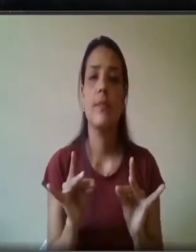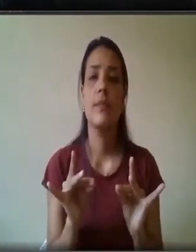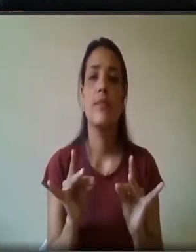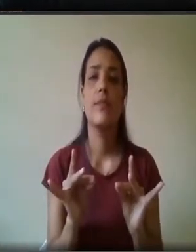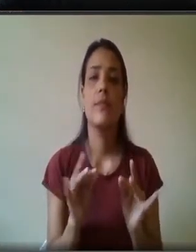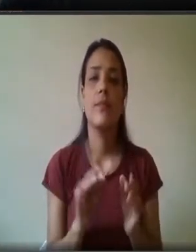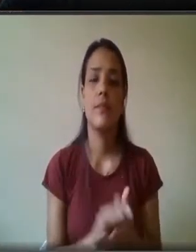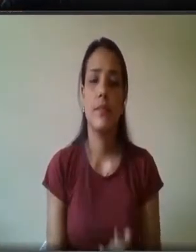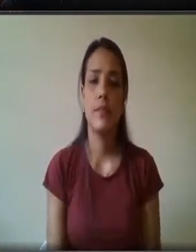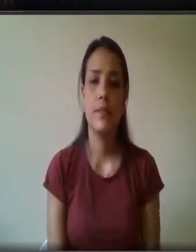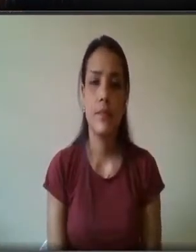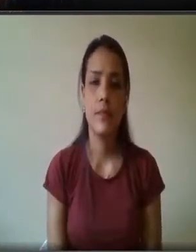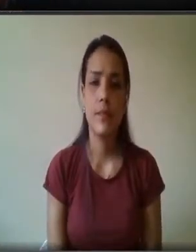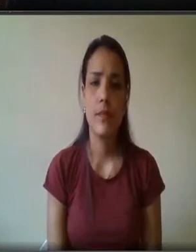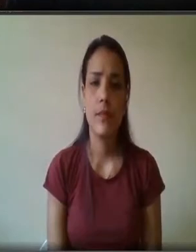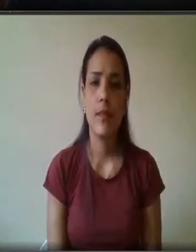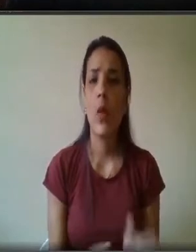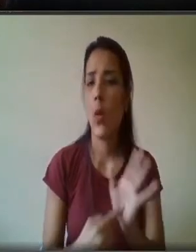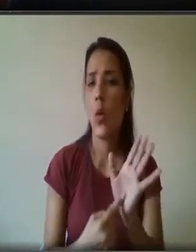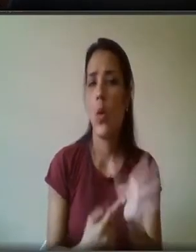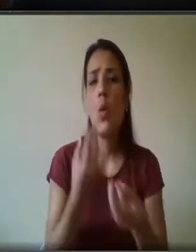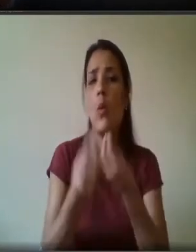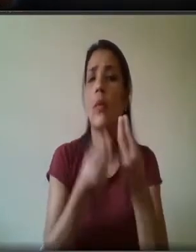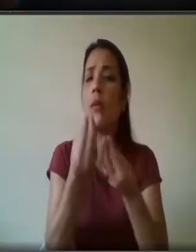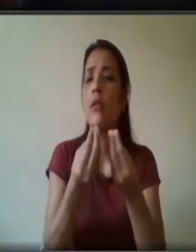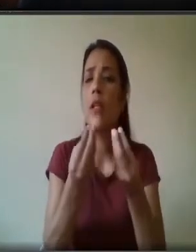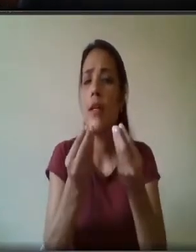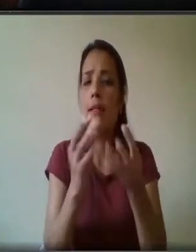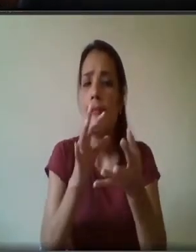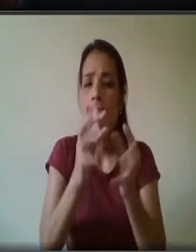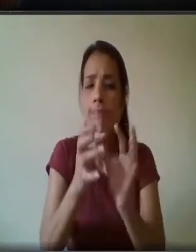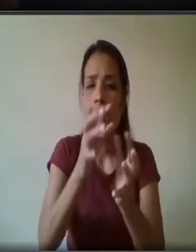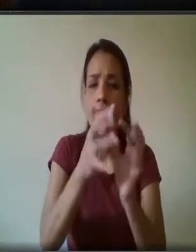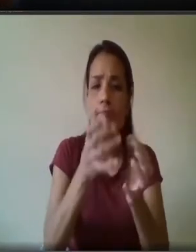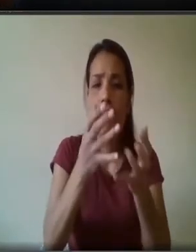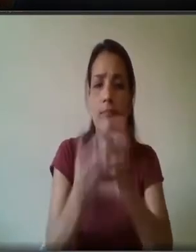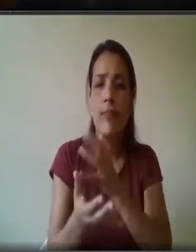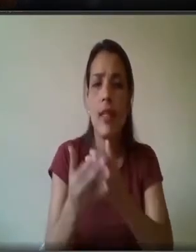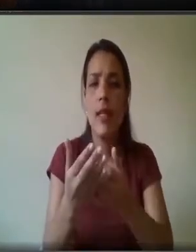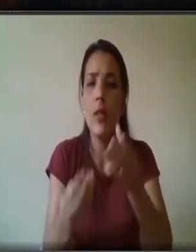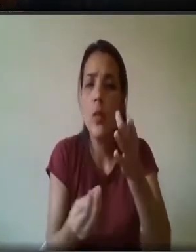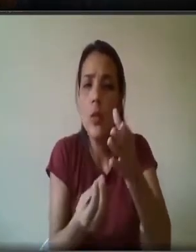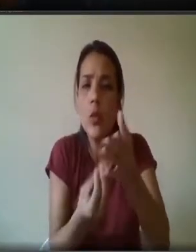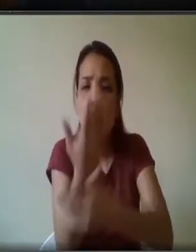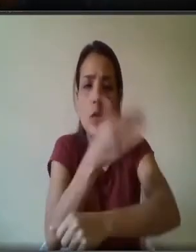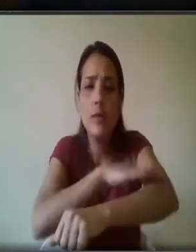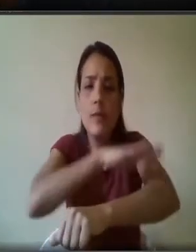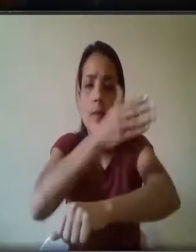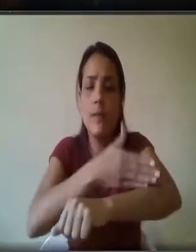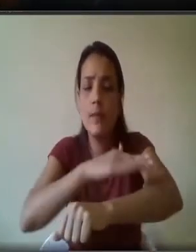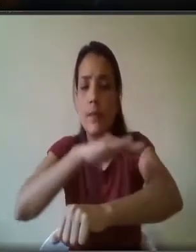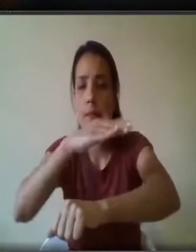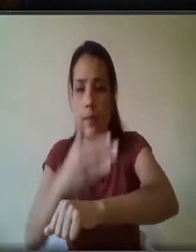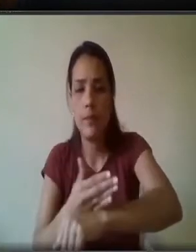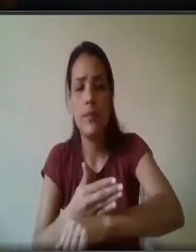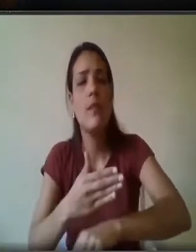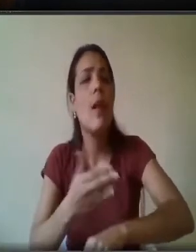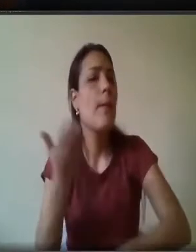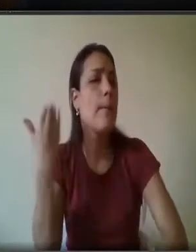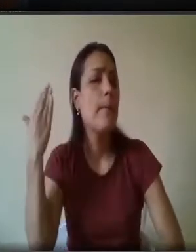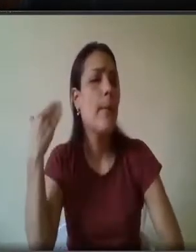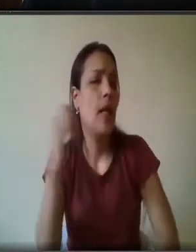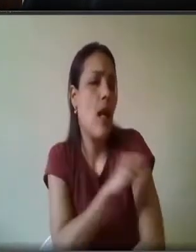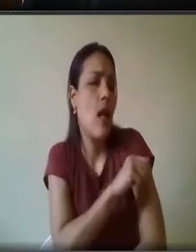cadeias montanhosas. Que tem uma curiosidade que às vezes o aluno confunde, né? Uma vez alguém me perguntou assim, o Pico da Neblina,